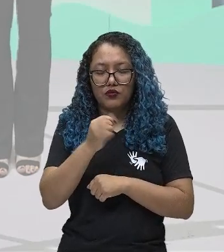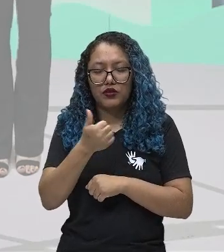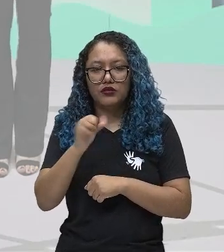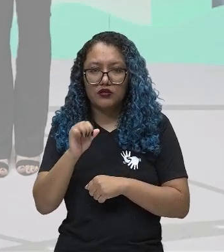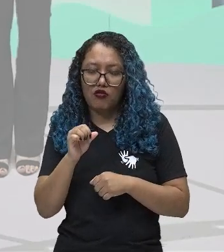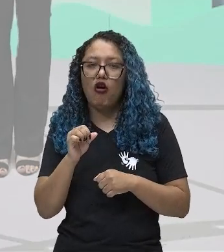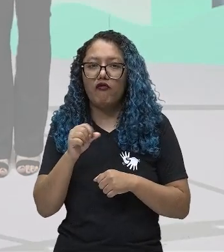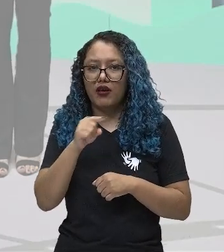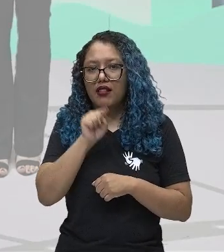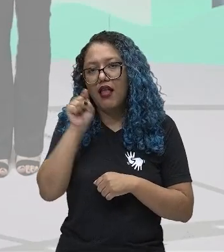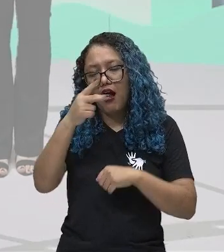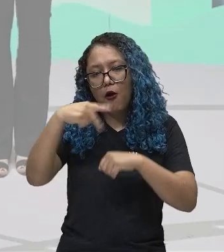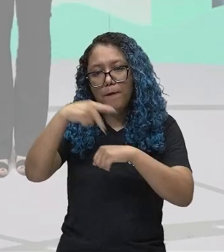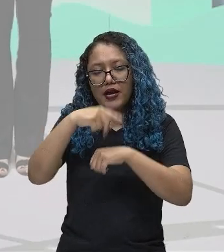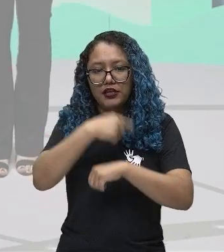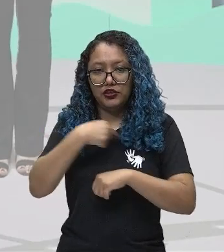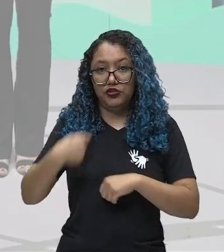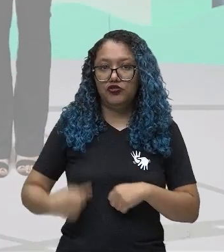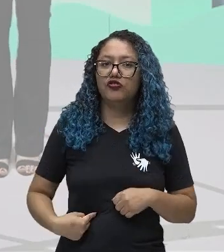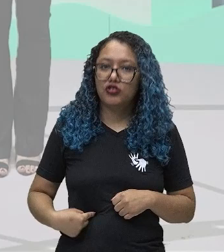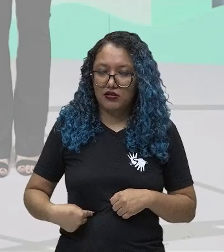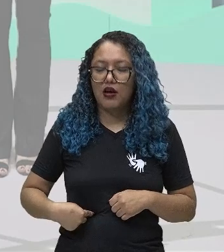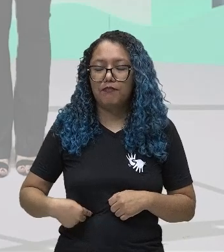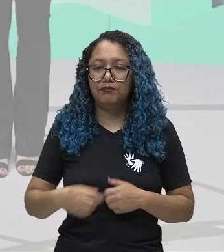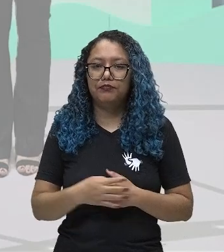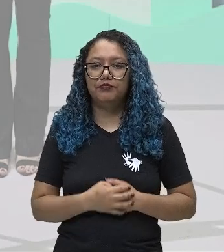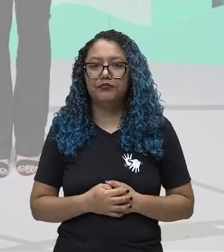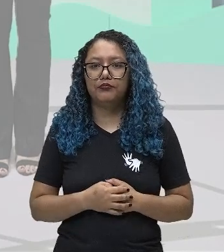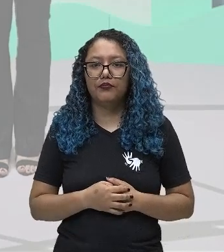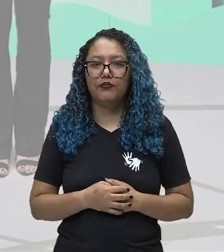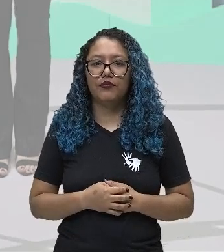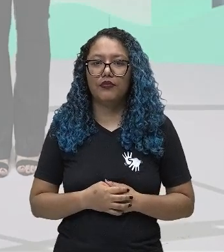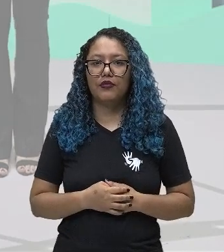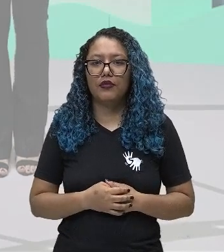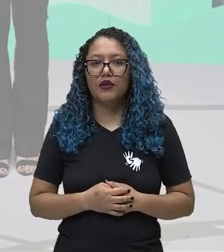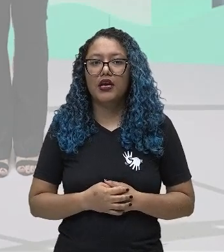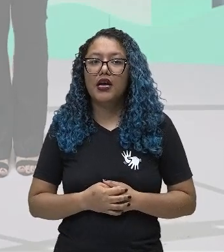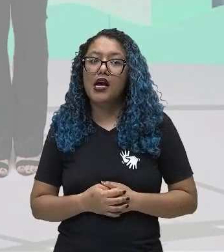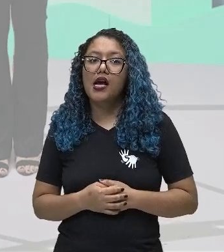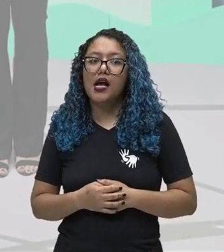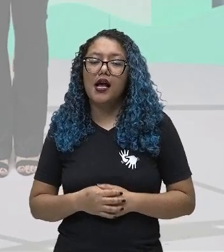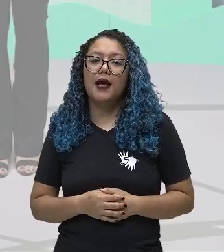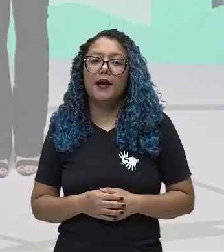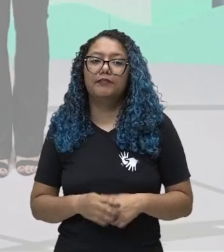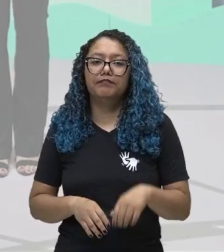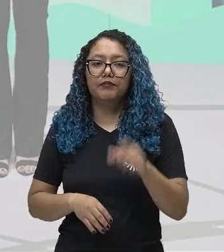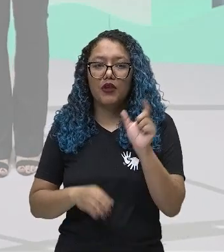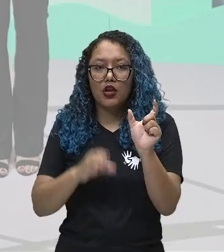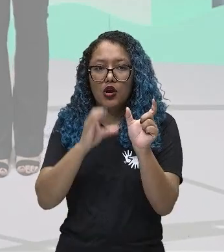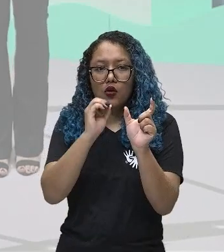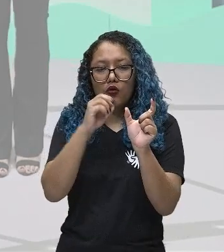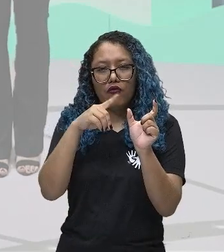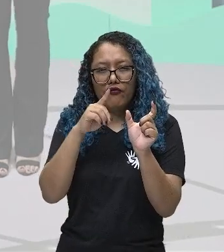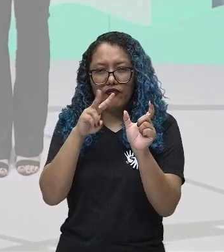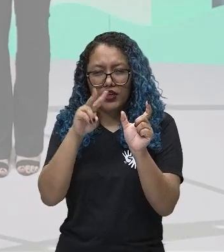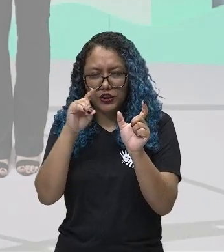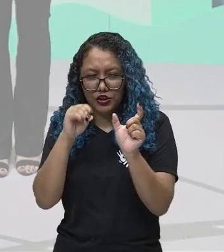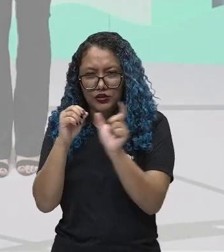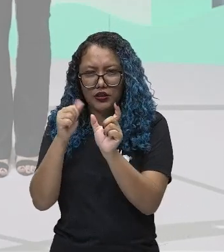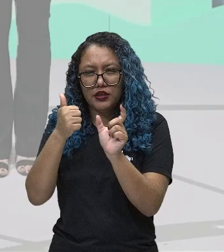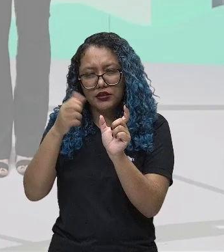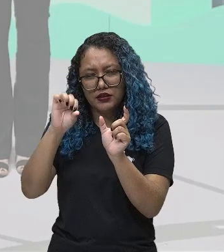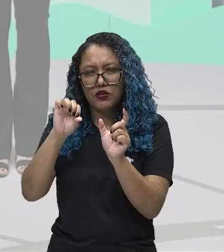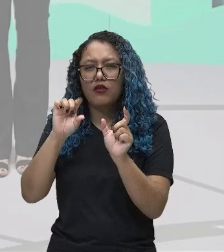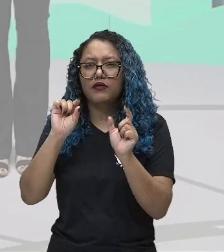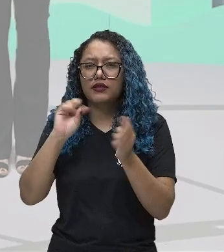Wuhan. E a Covid-19, ela significa, a palavra Covid-19 significa a